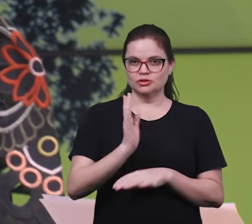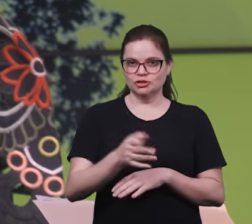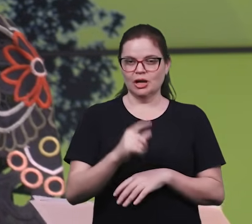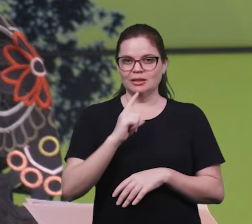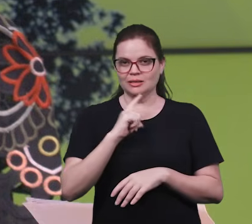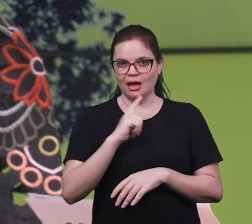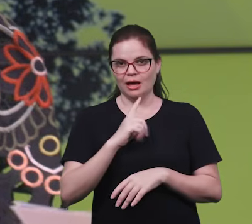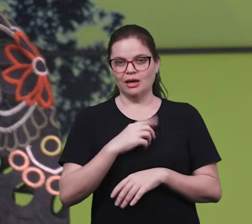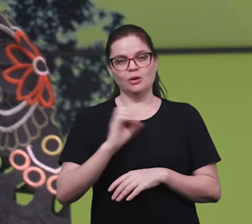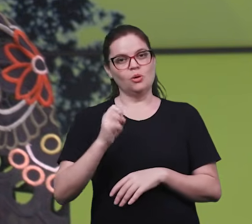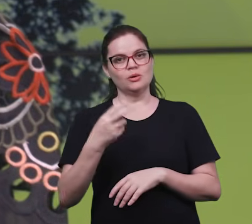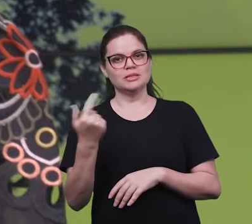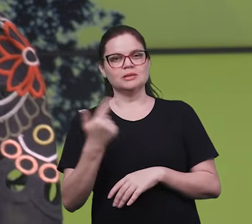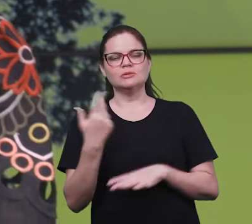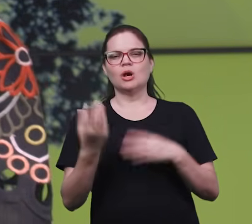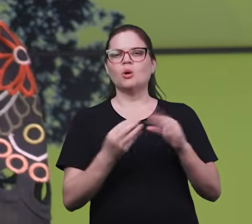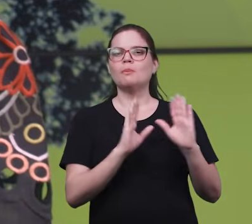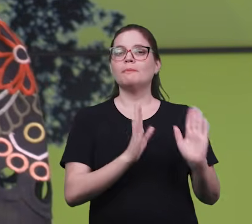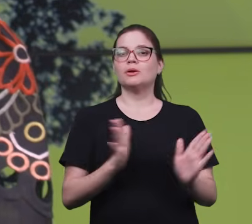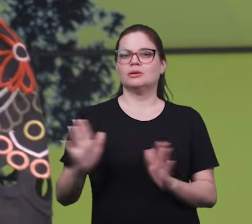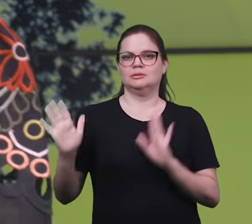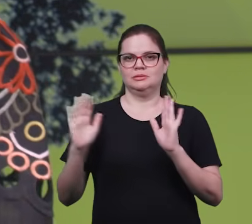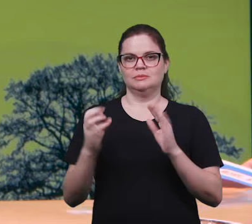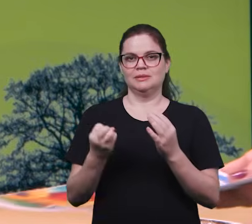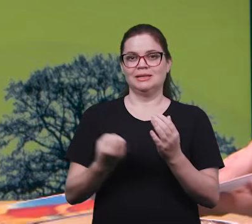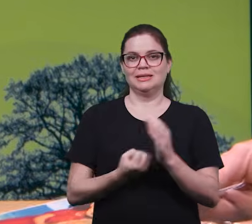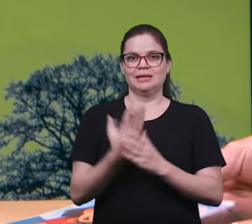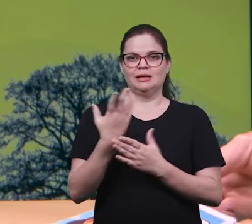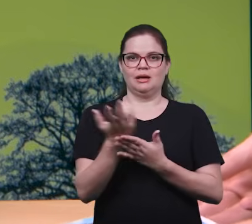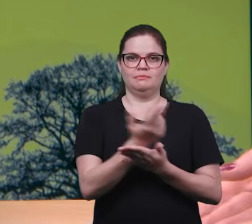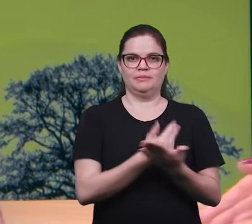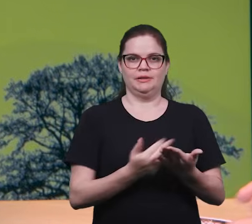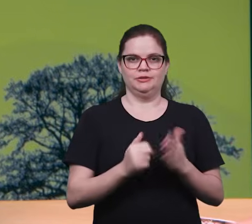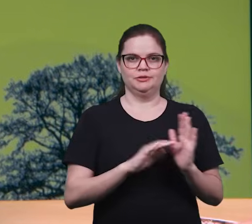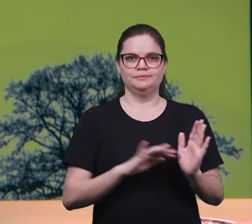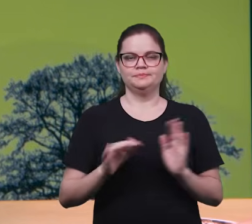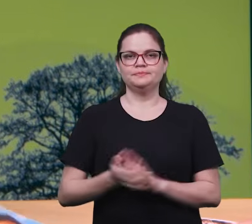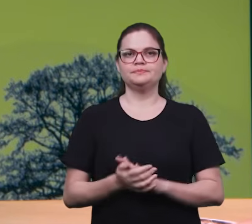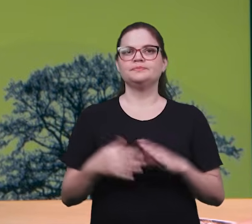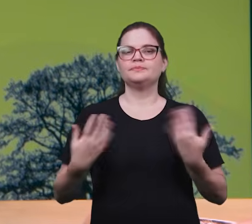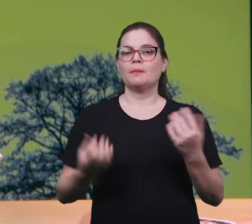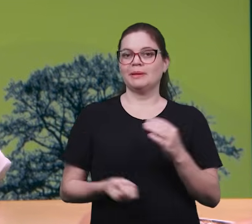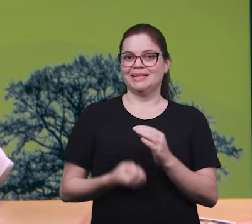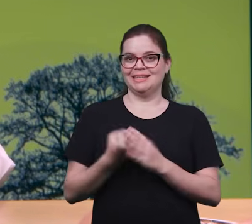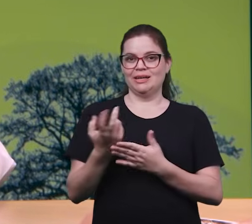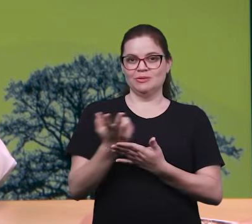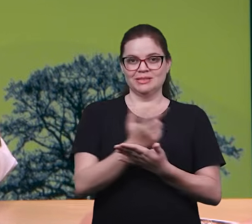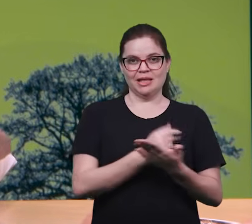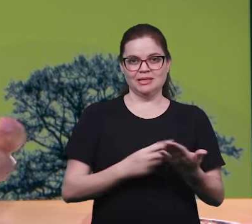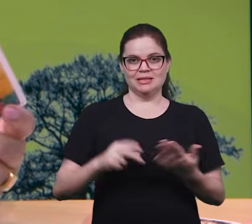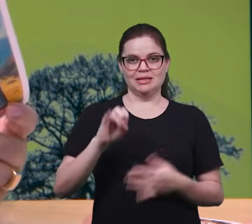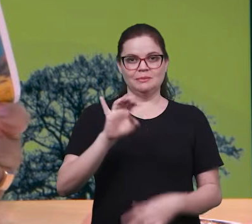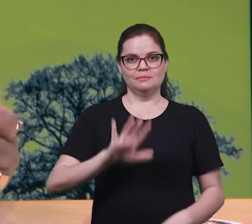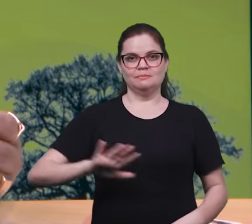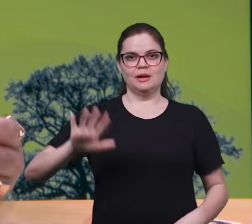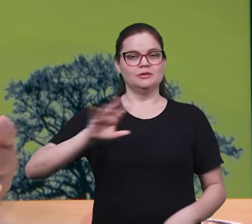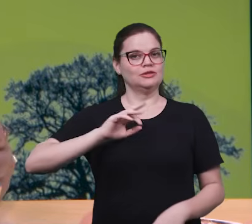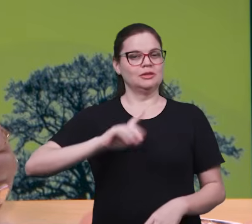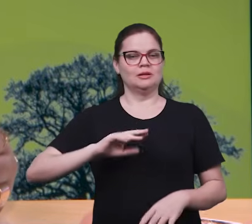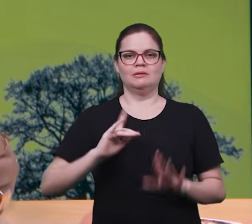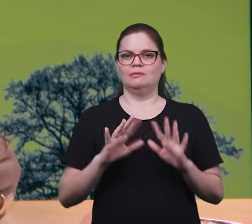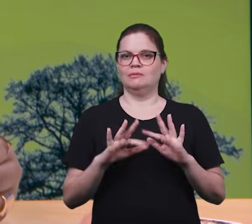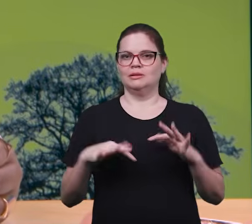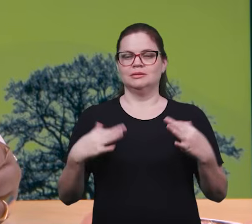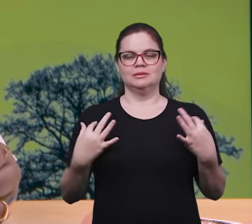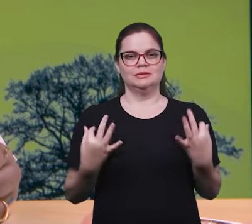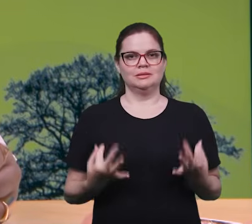uma segunda produção? Como é esse processo? O processo de elaboração das imagens, ele não é tão simples